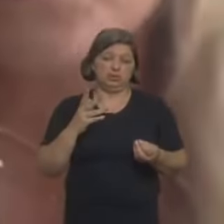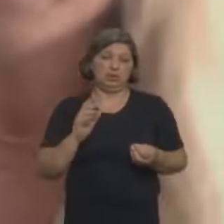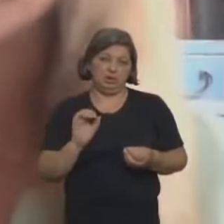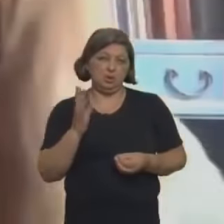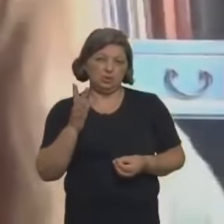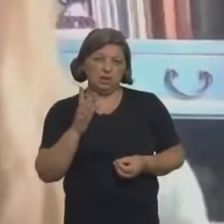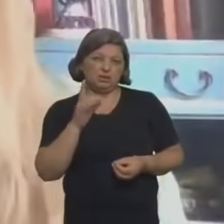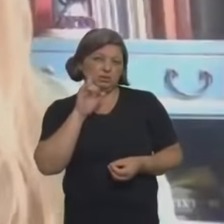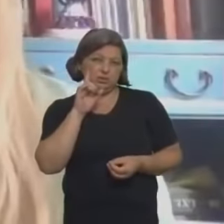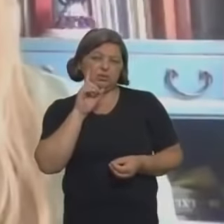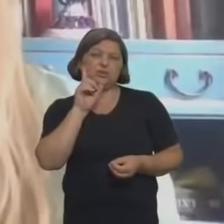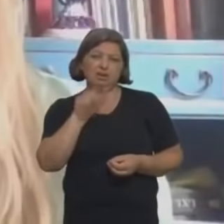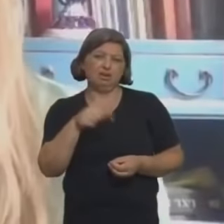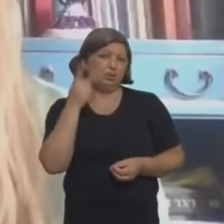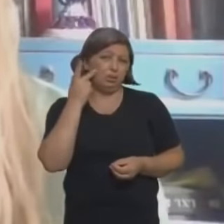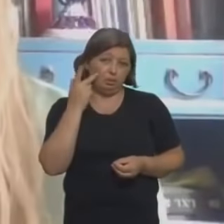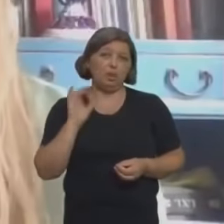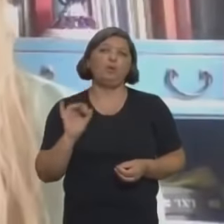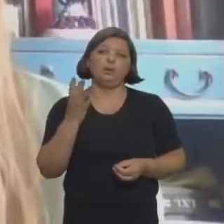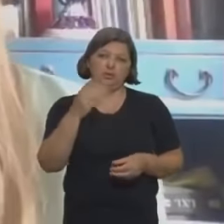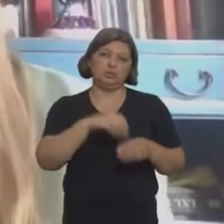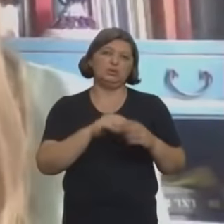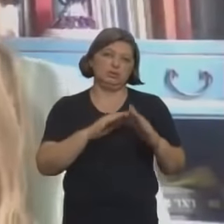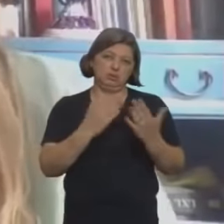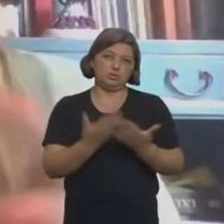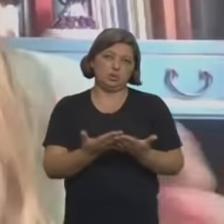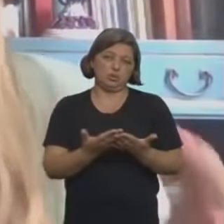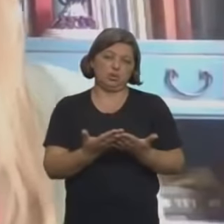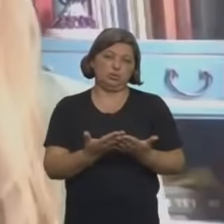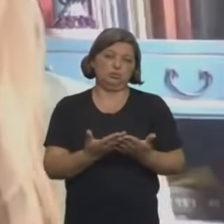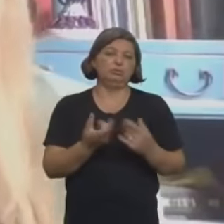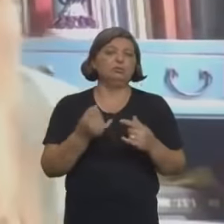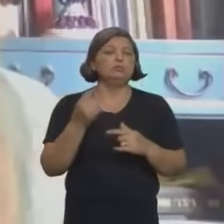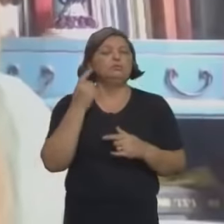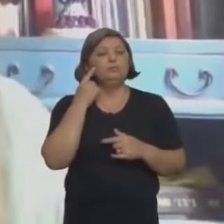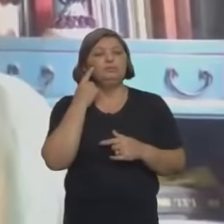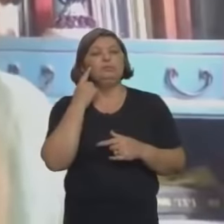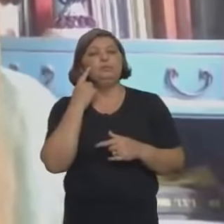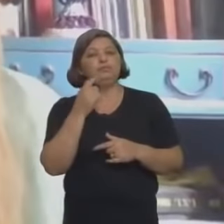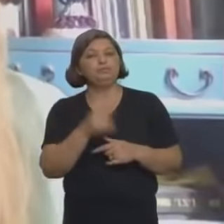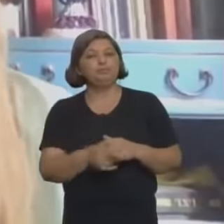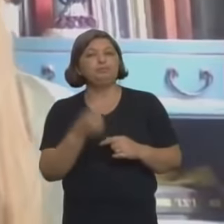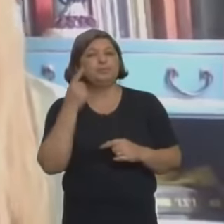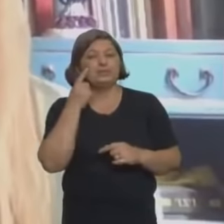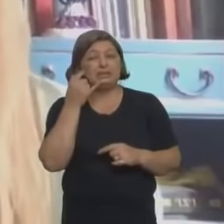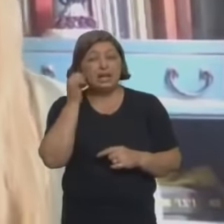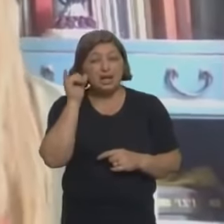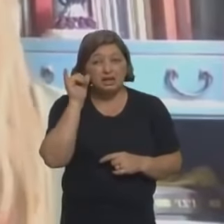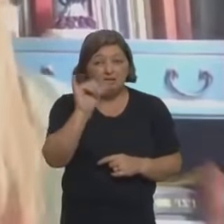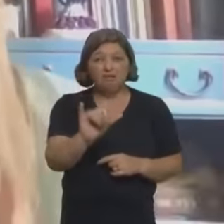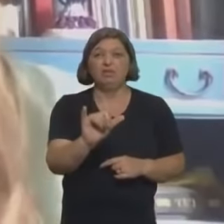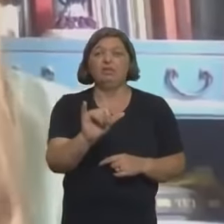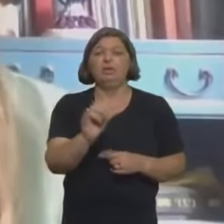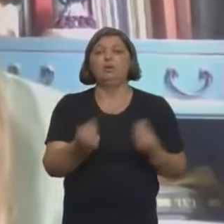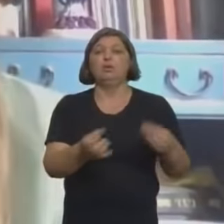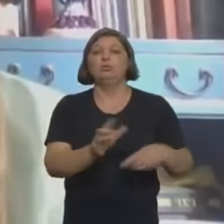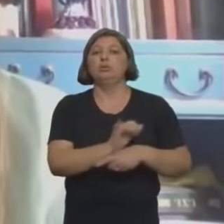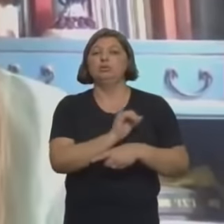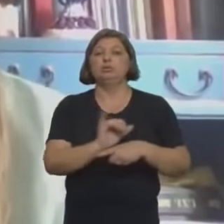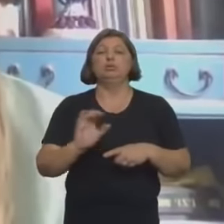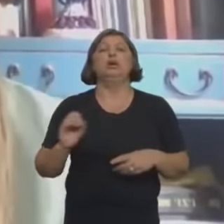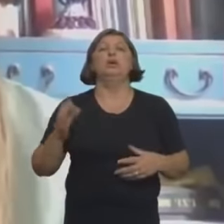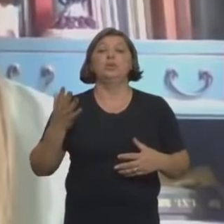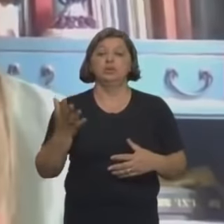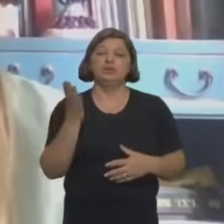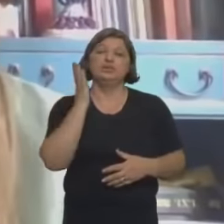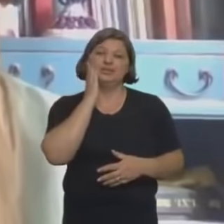colocou, são frequentes e acontecem, e quando a gente trabalha isso antes com os estudantes, quando elas acontecem,